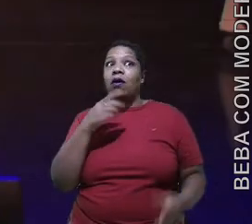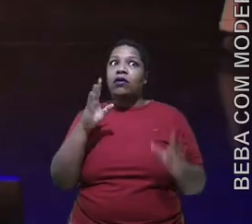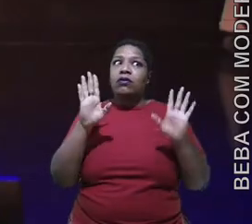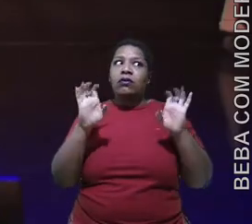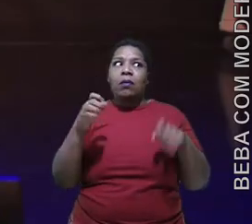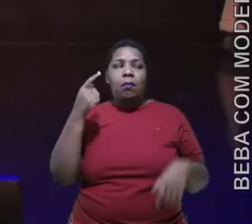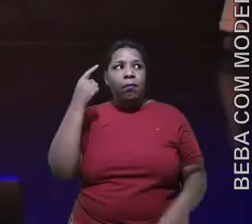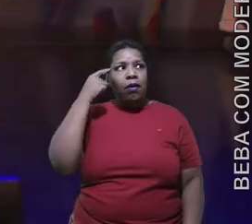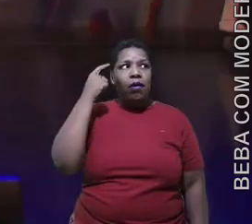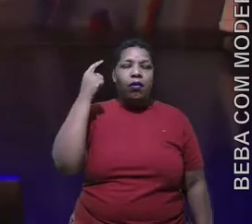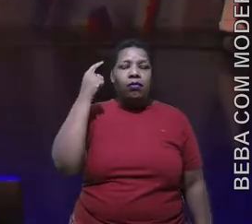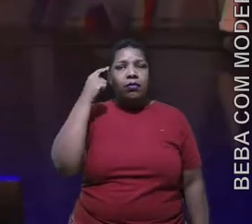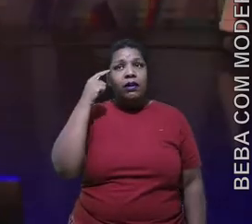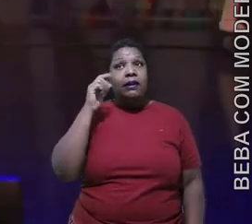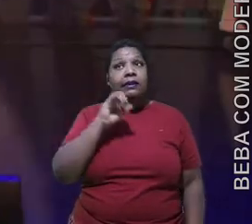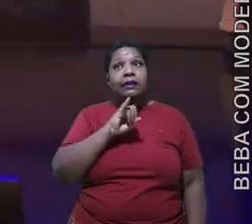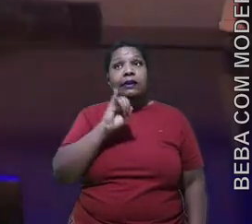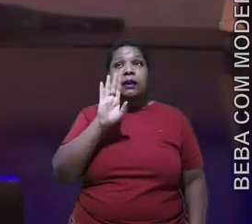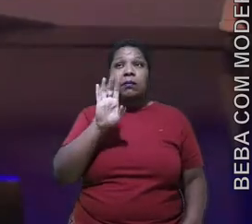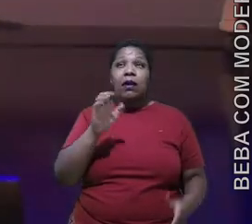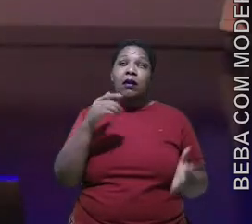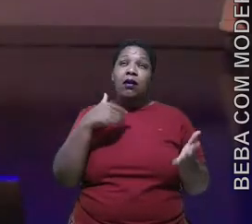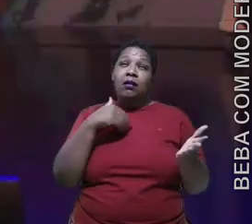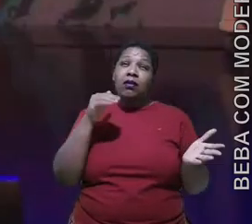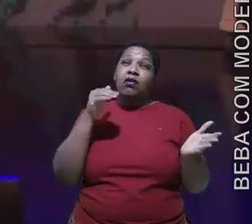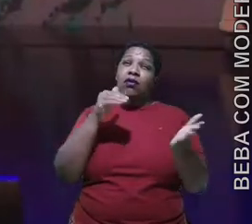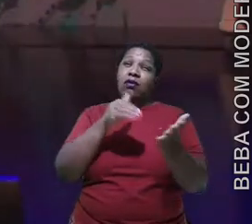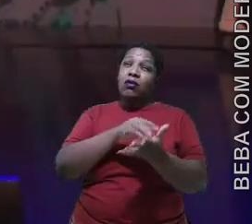se vende no filme